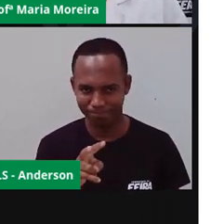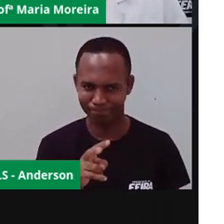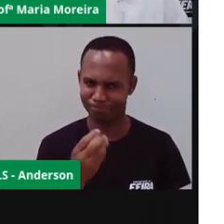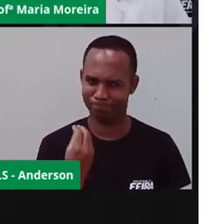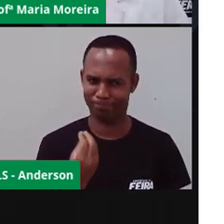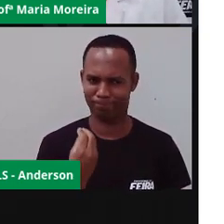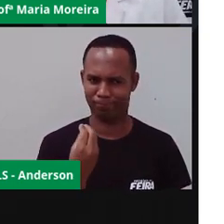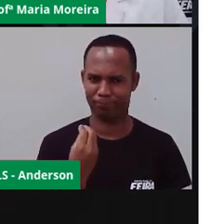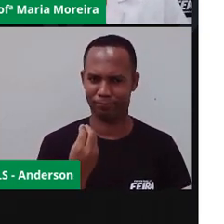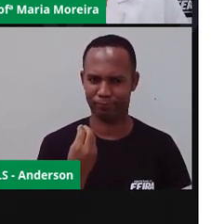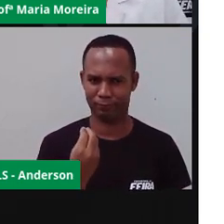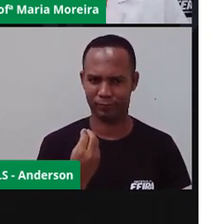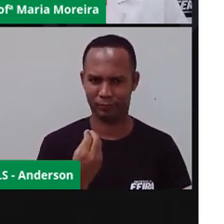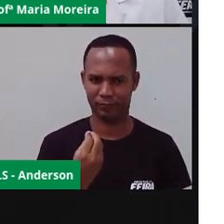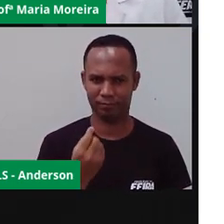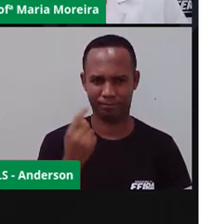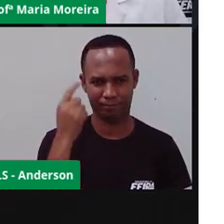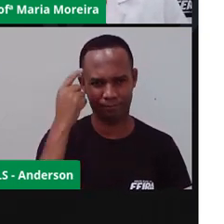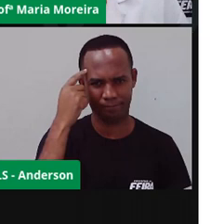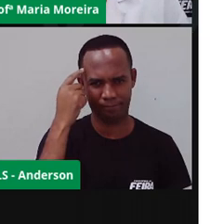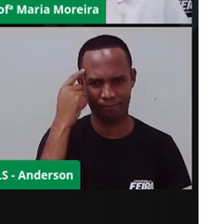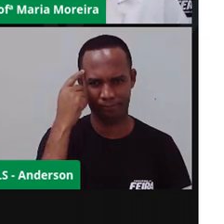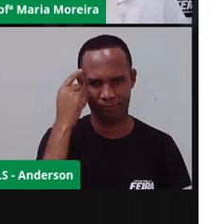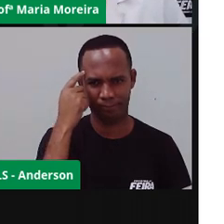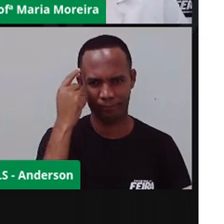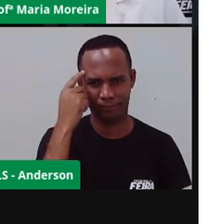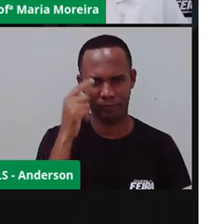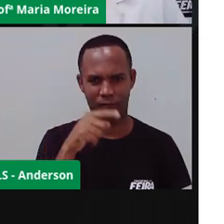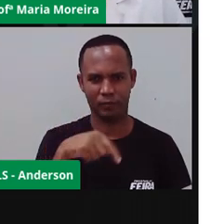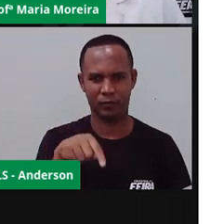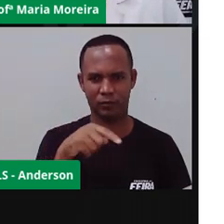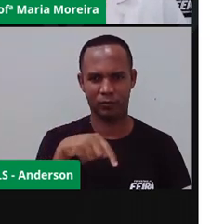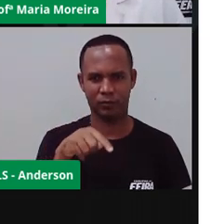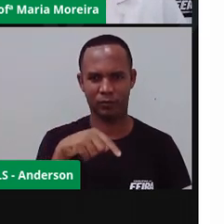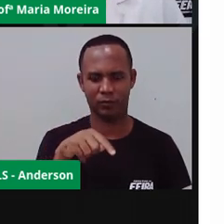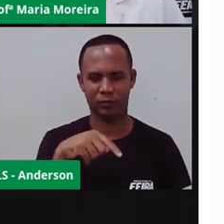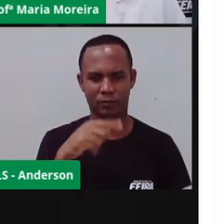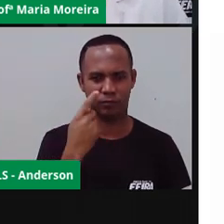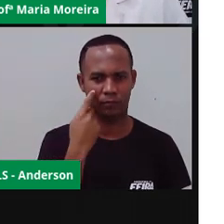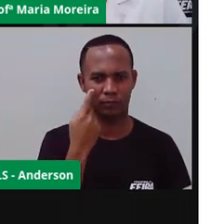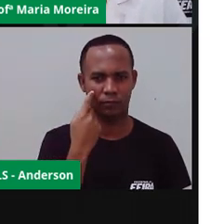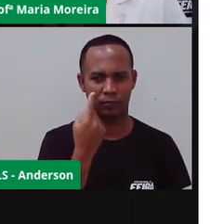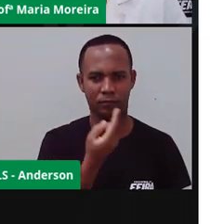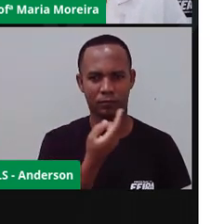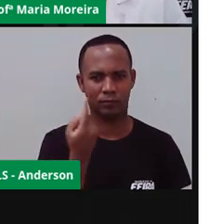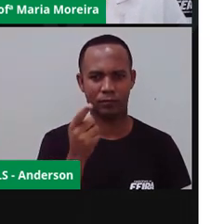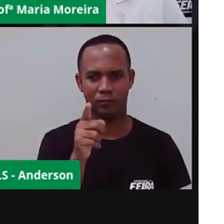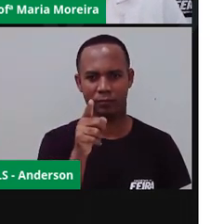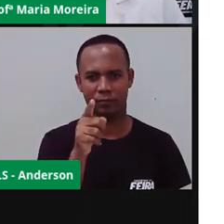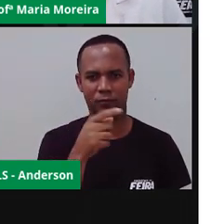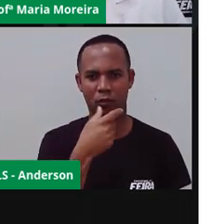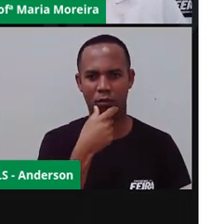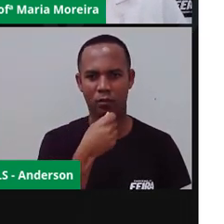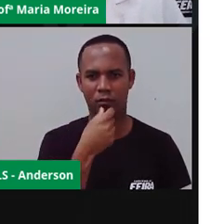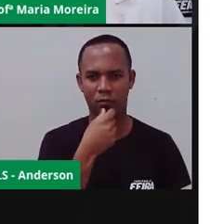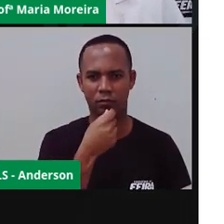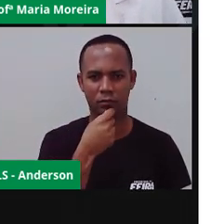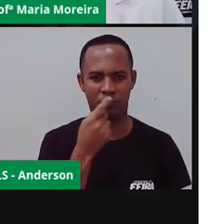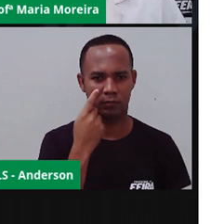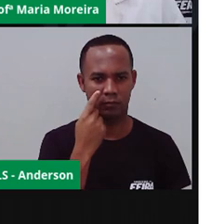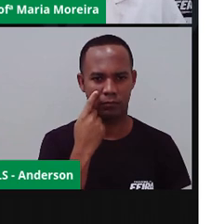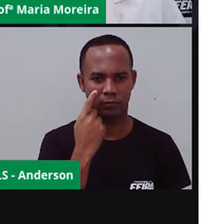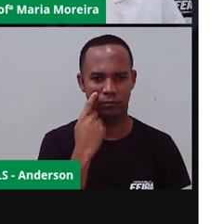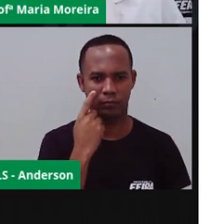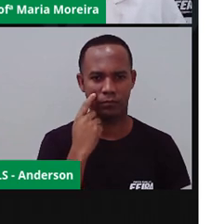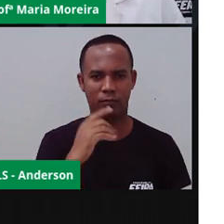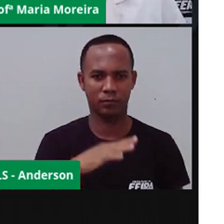humanos. Bom, o que é que está dizendo aqui a imagem, né? Eles chamam os cães de irracional, mas ele, o homem, né? O ser